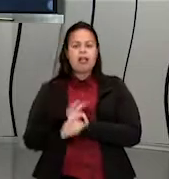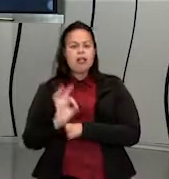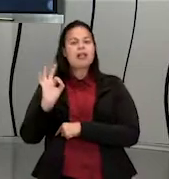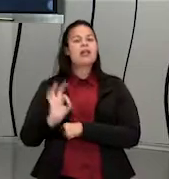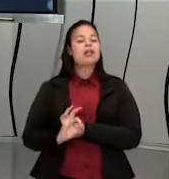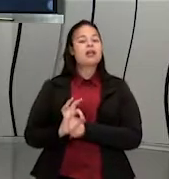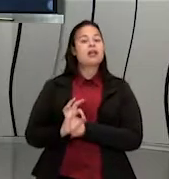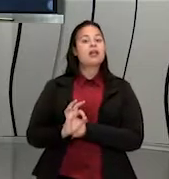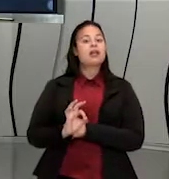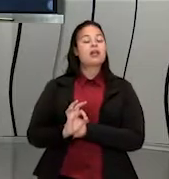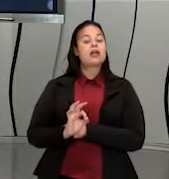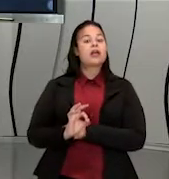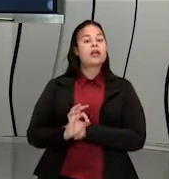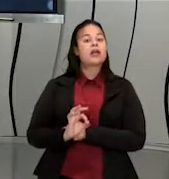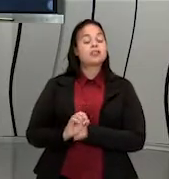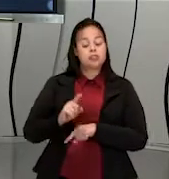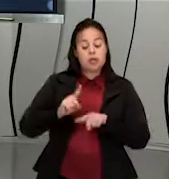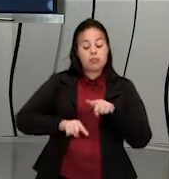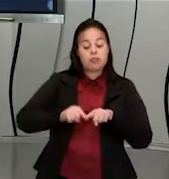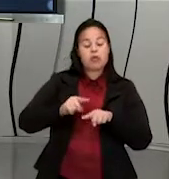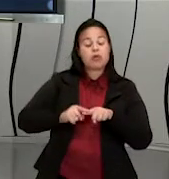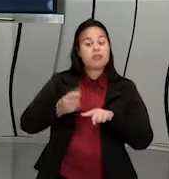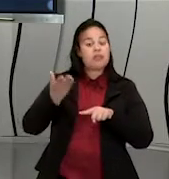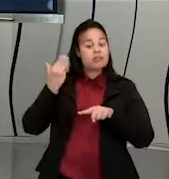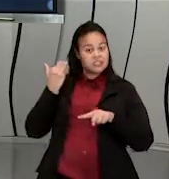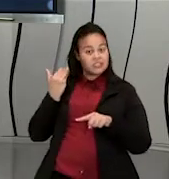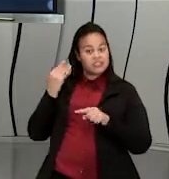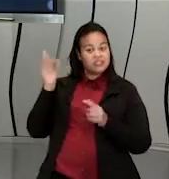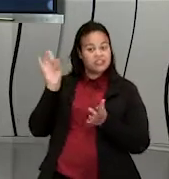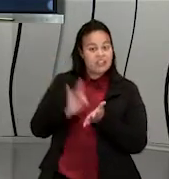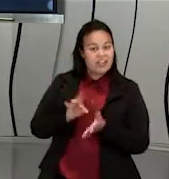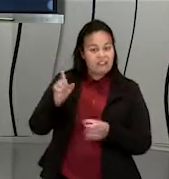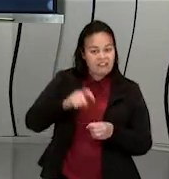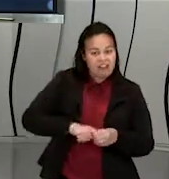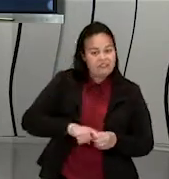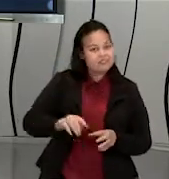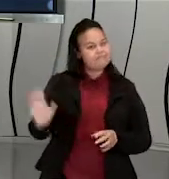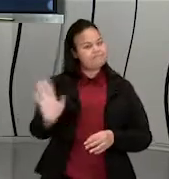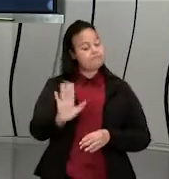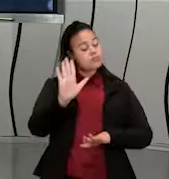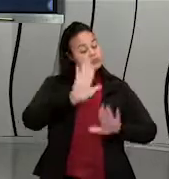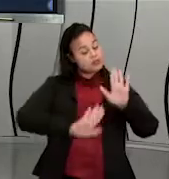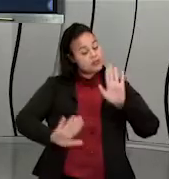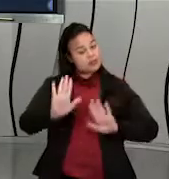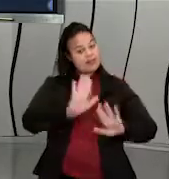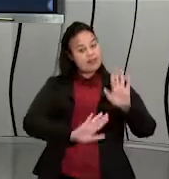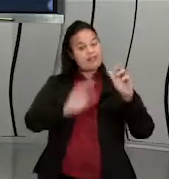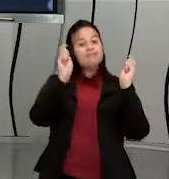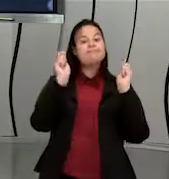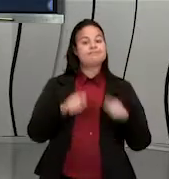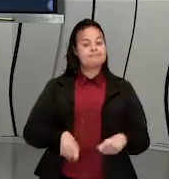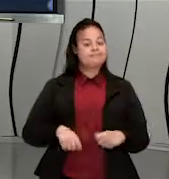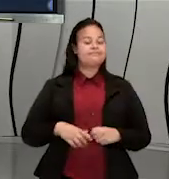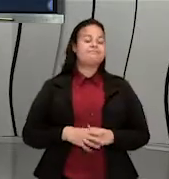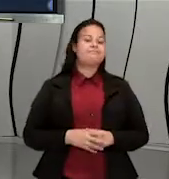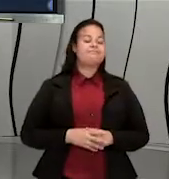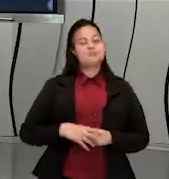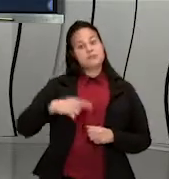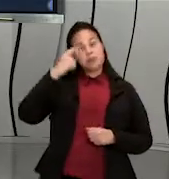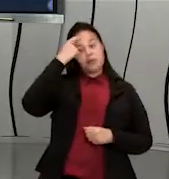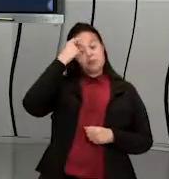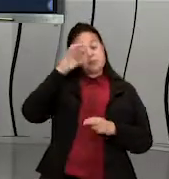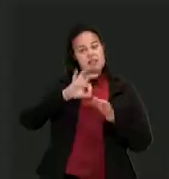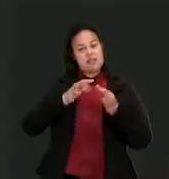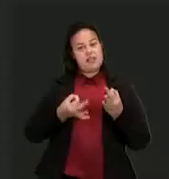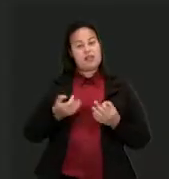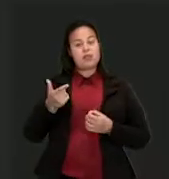valor antigo. Então não volta para o original, tá certo? Muito cuidado com isso. vamos pensar num outro detalhe